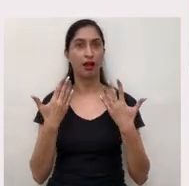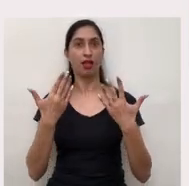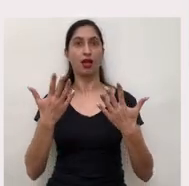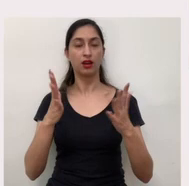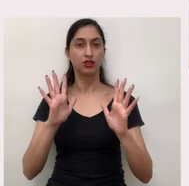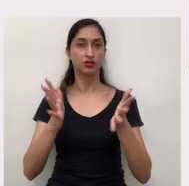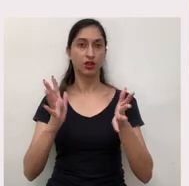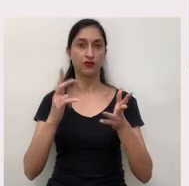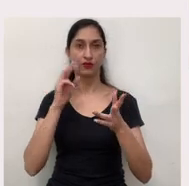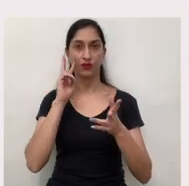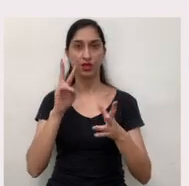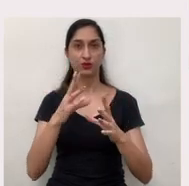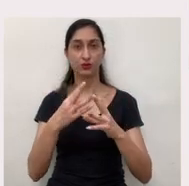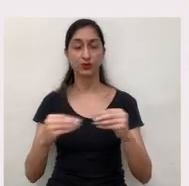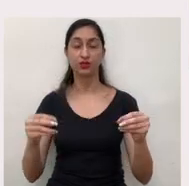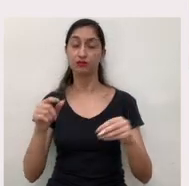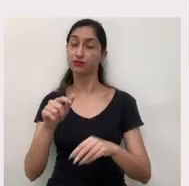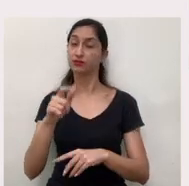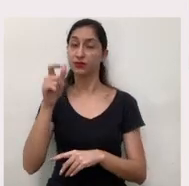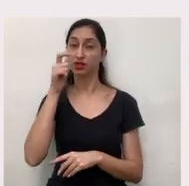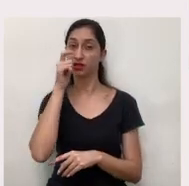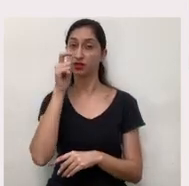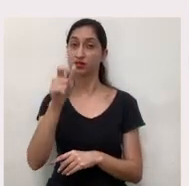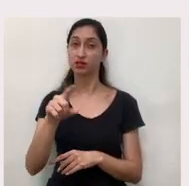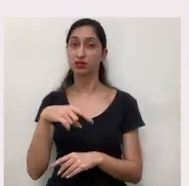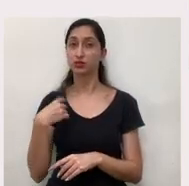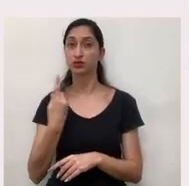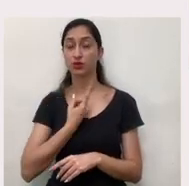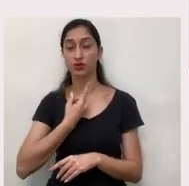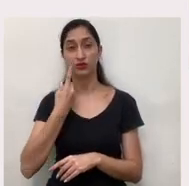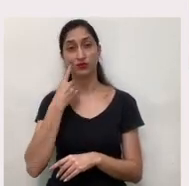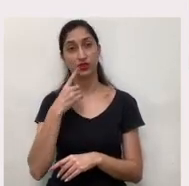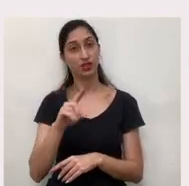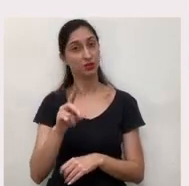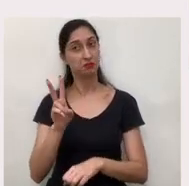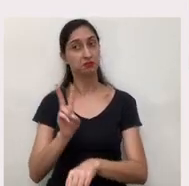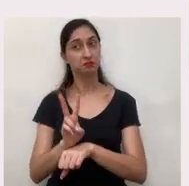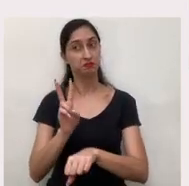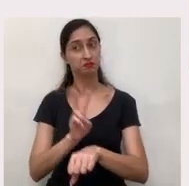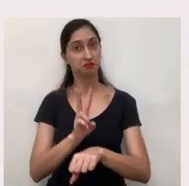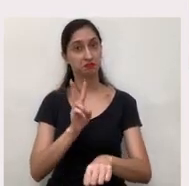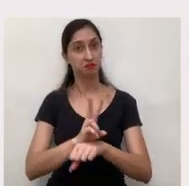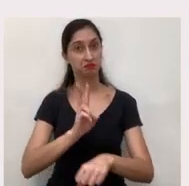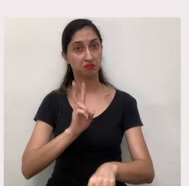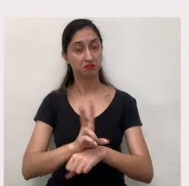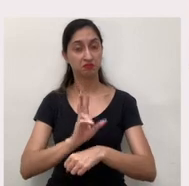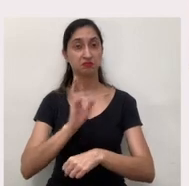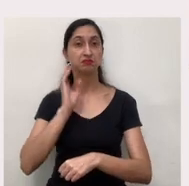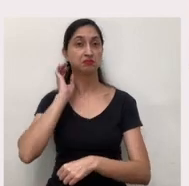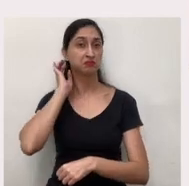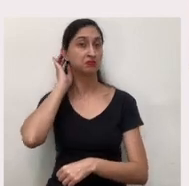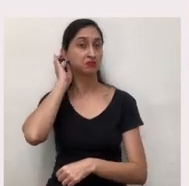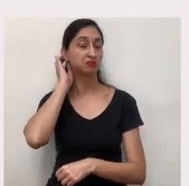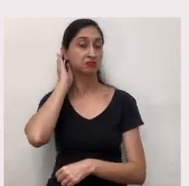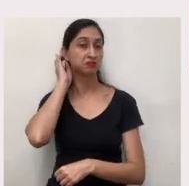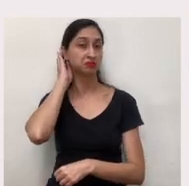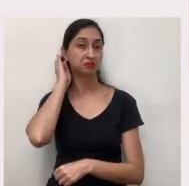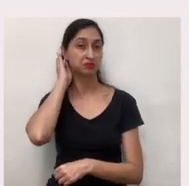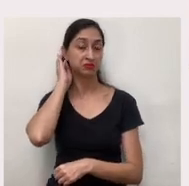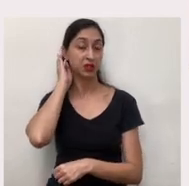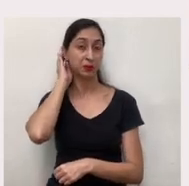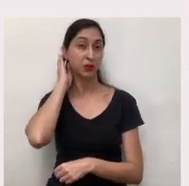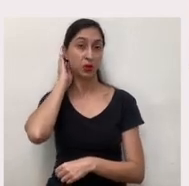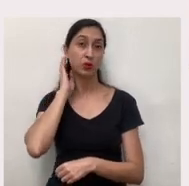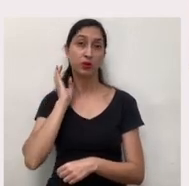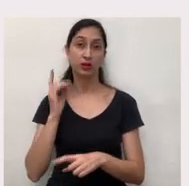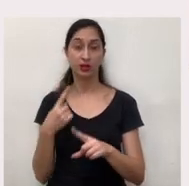foi muito interessante assim esse sentido de vigília assim a qual me refiro, assim, porque a gente